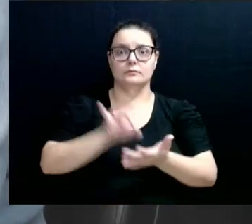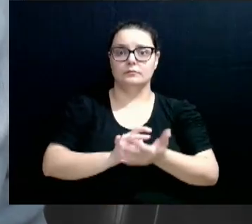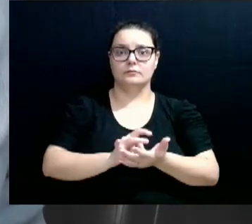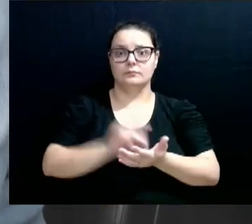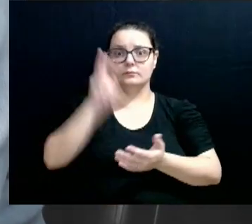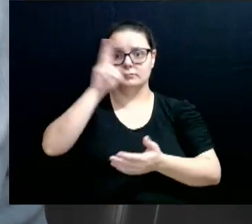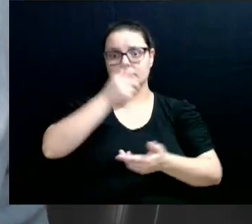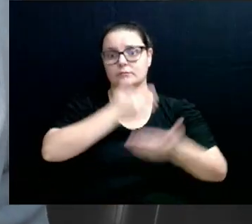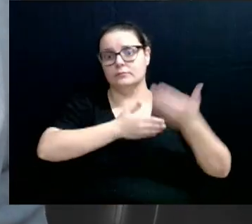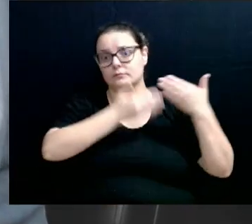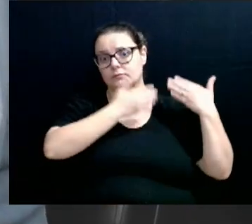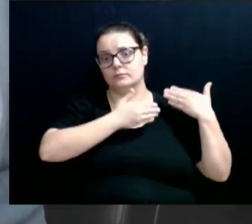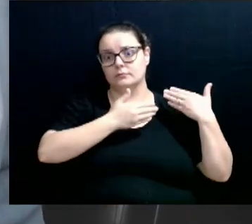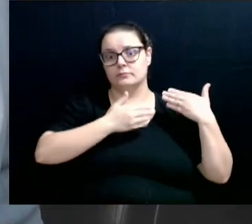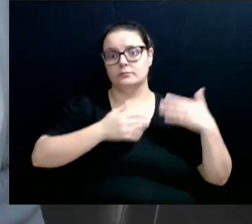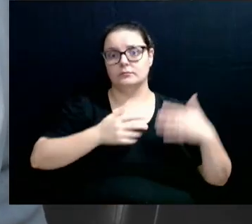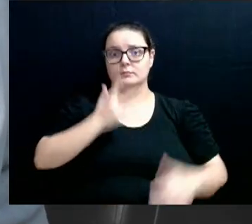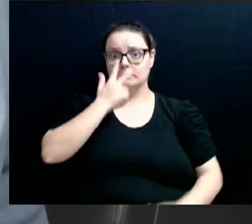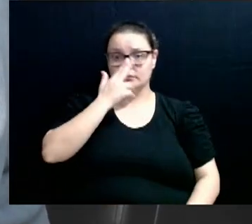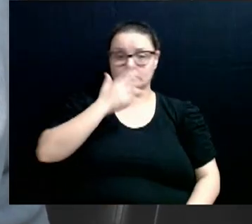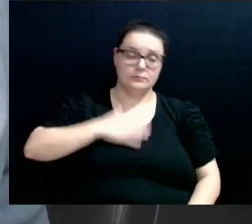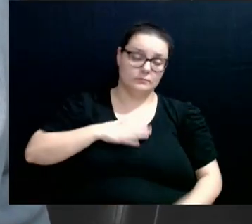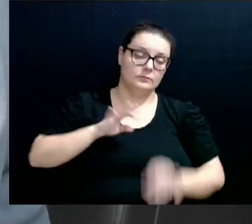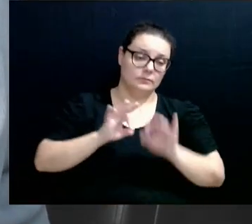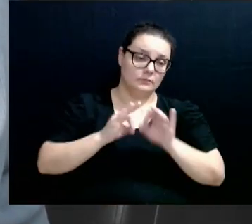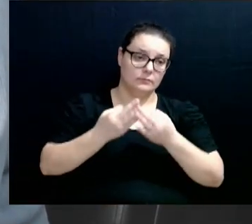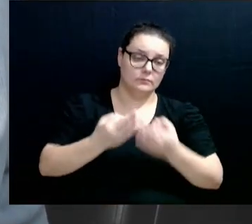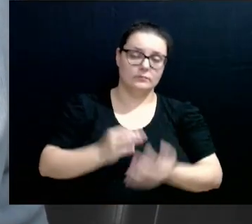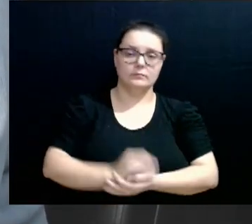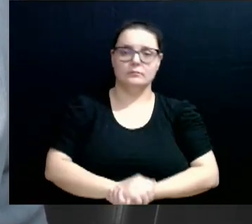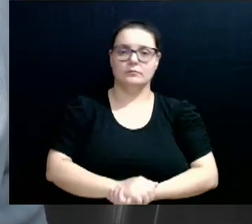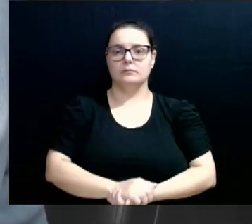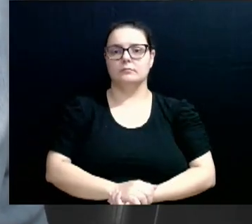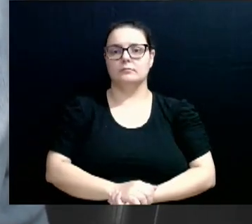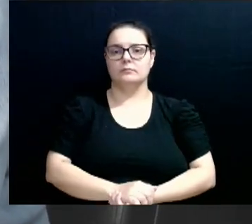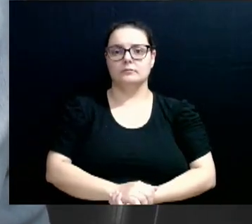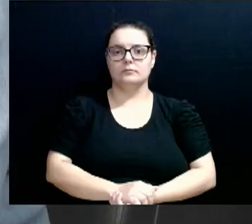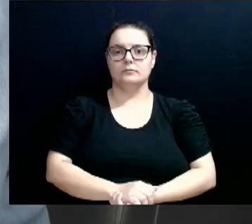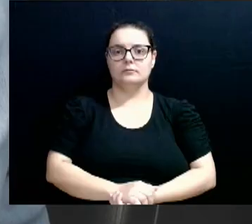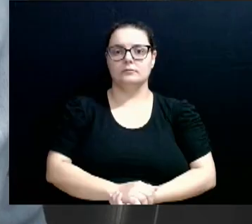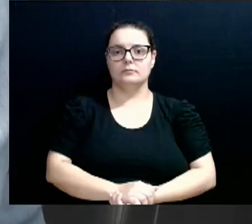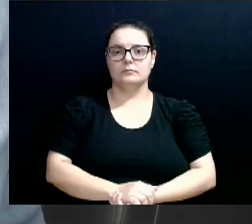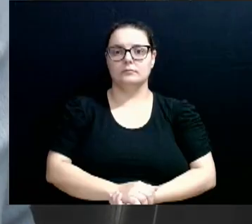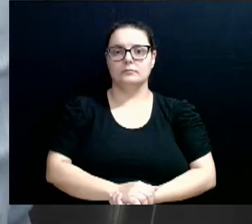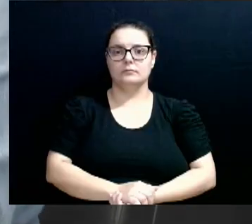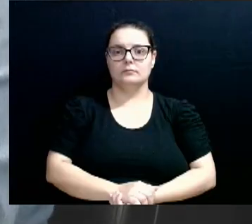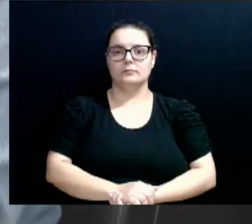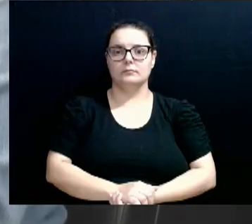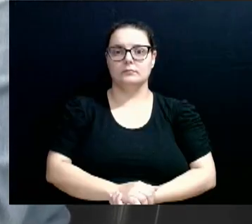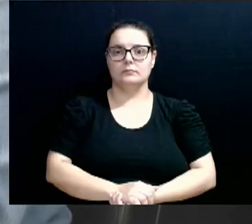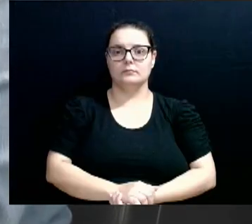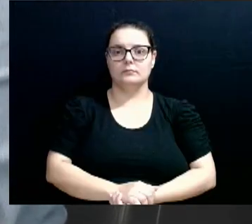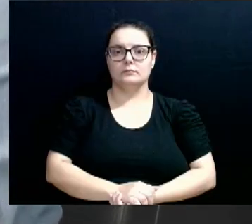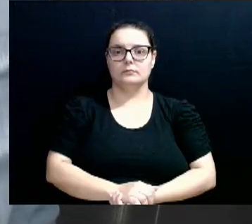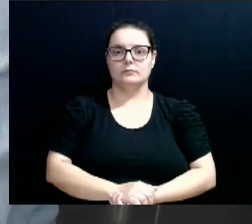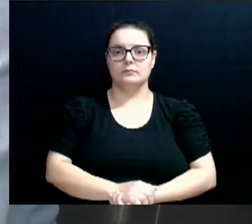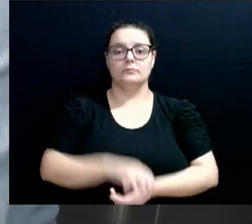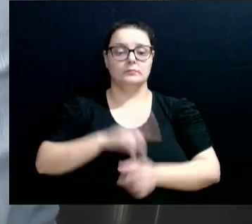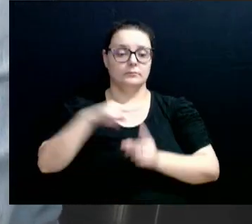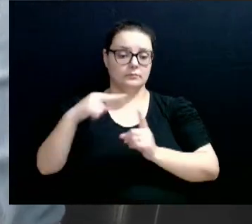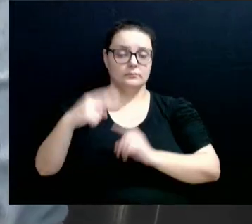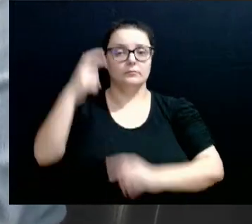minha própria família. Então, era muito interessante, porque do ponto de vista cultural,